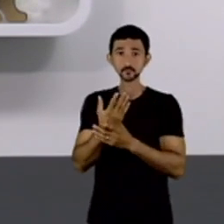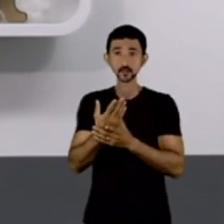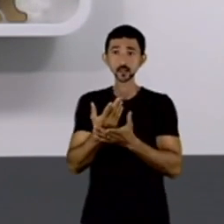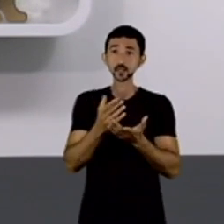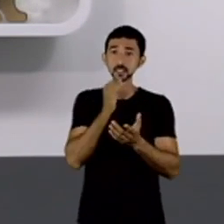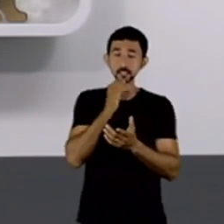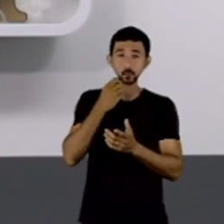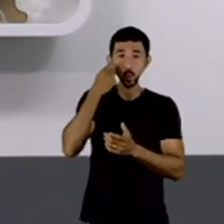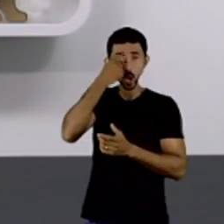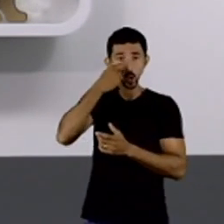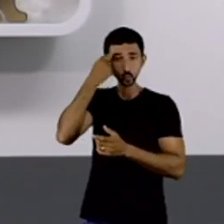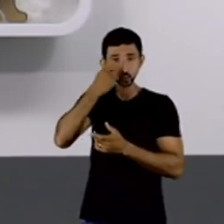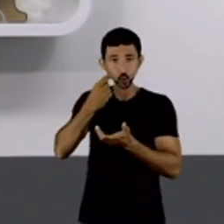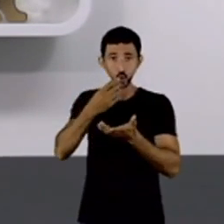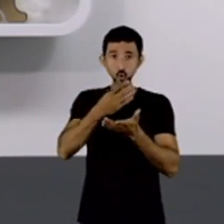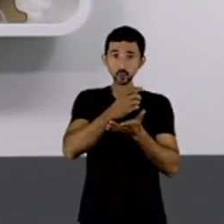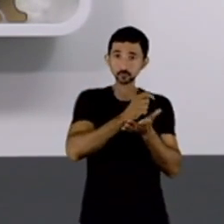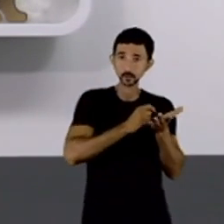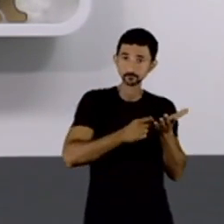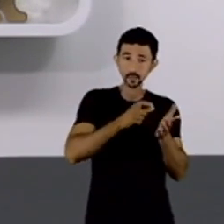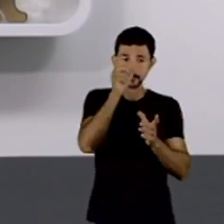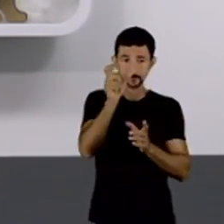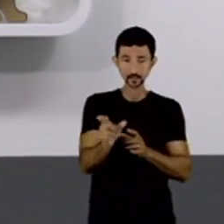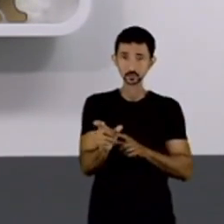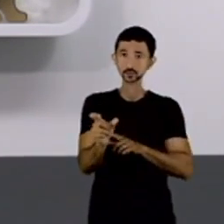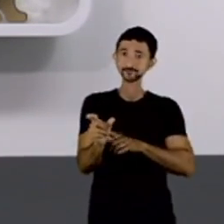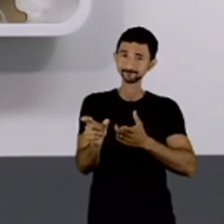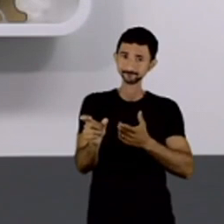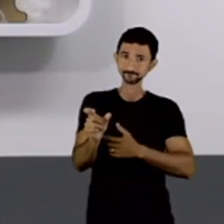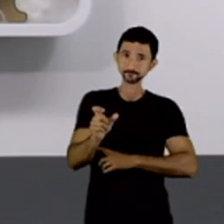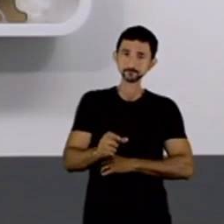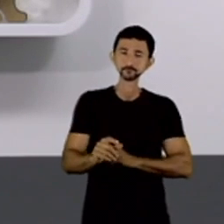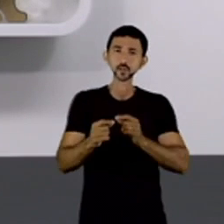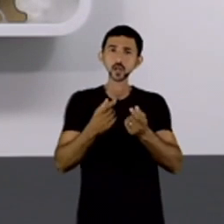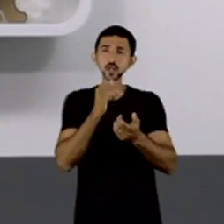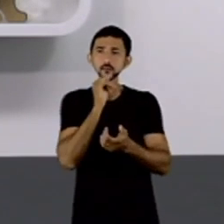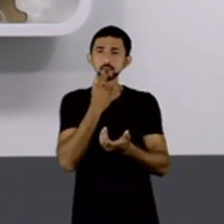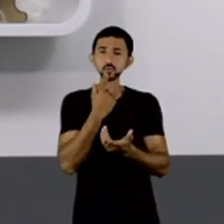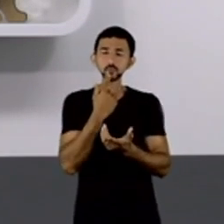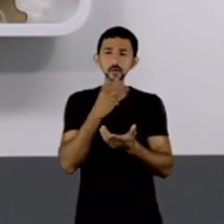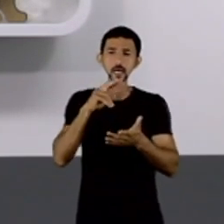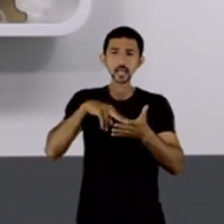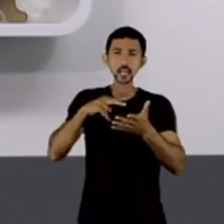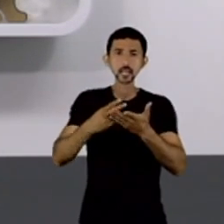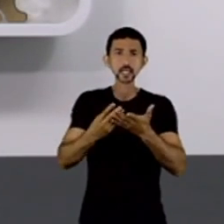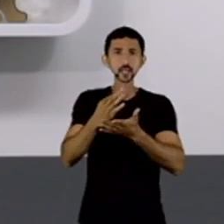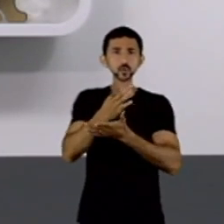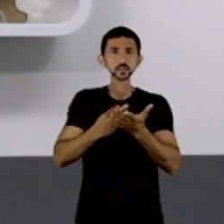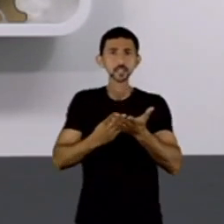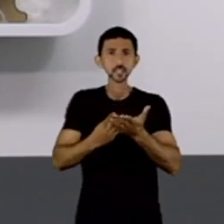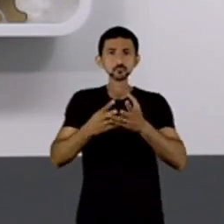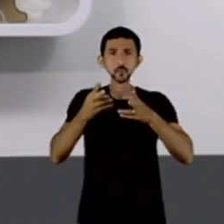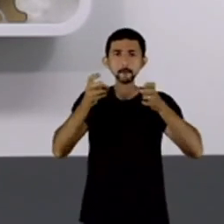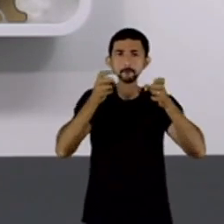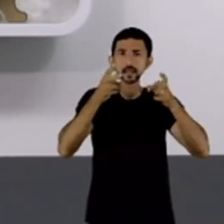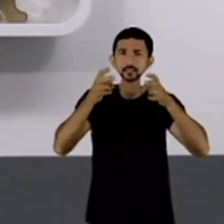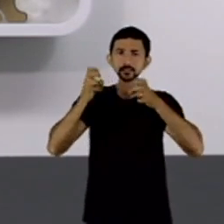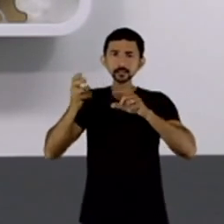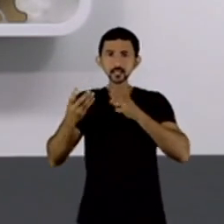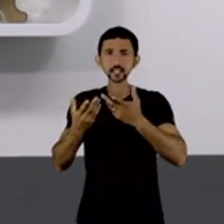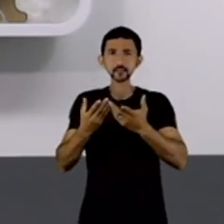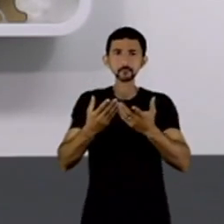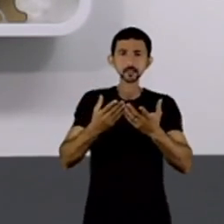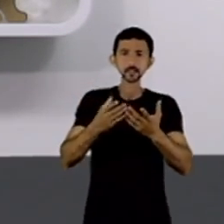ora pelo narrador, ora pelo personagem. Quando você lê um texto e você percebe que